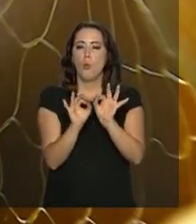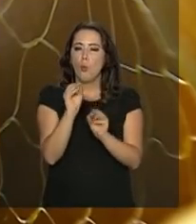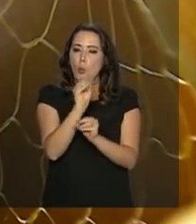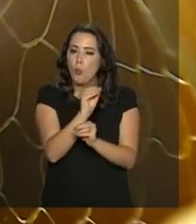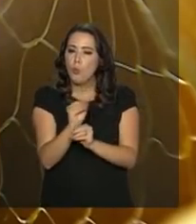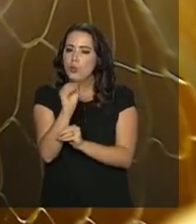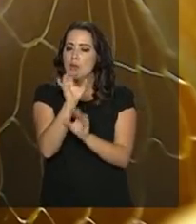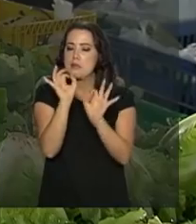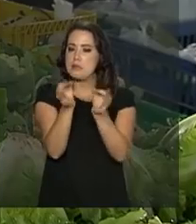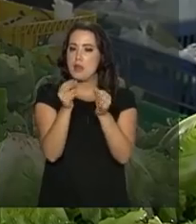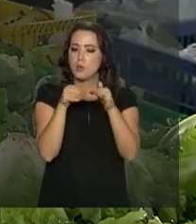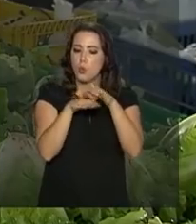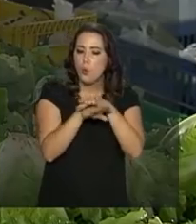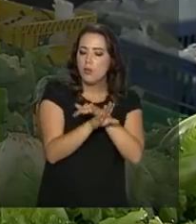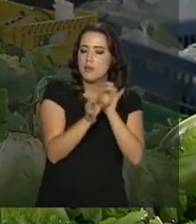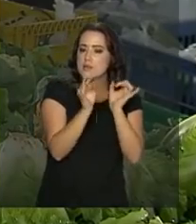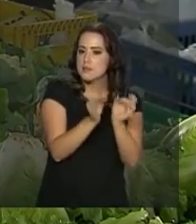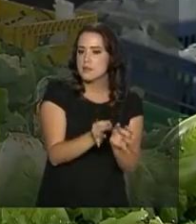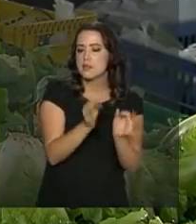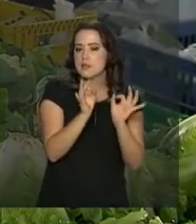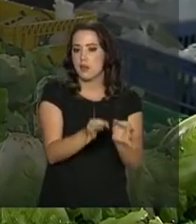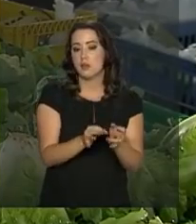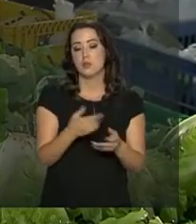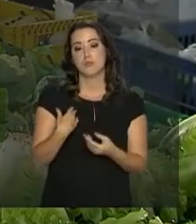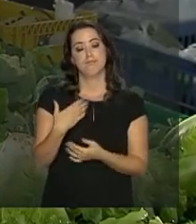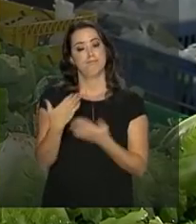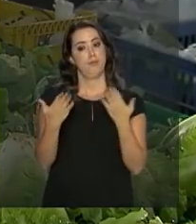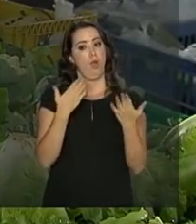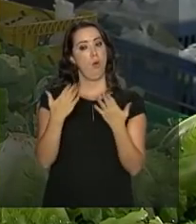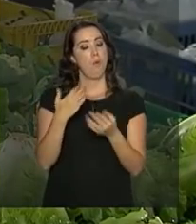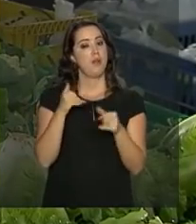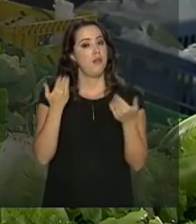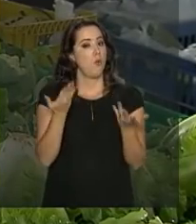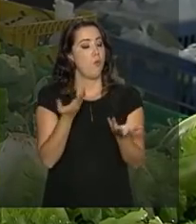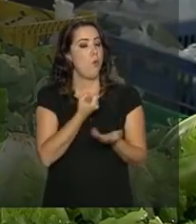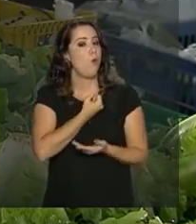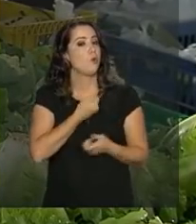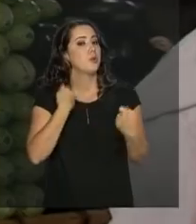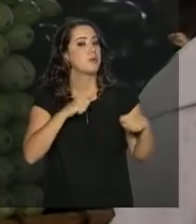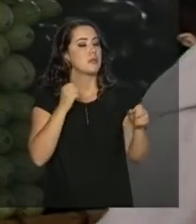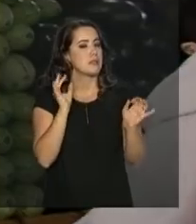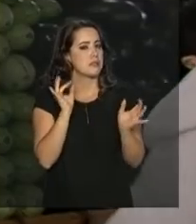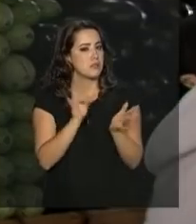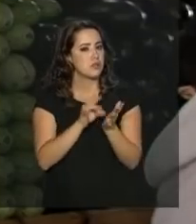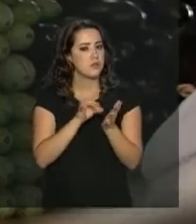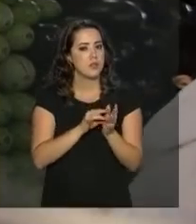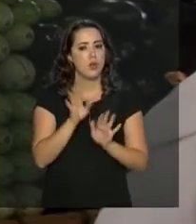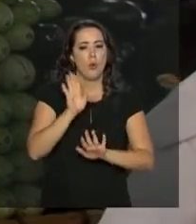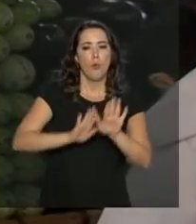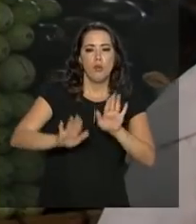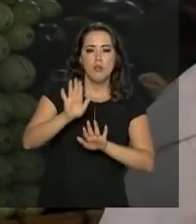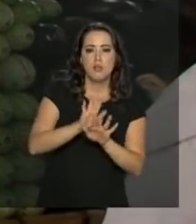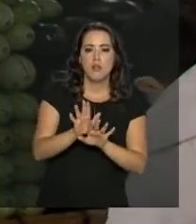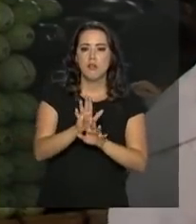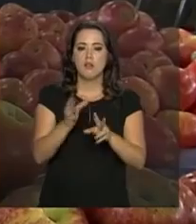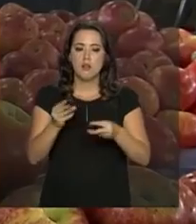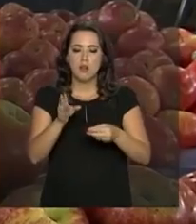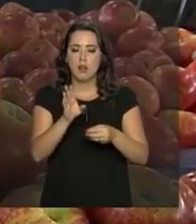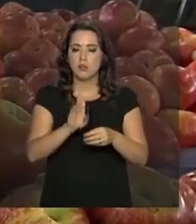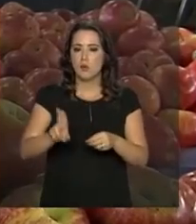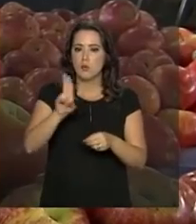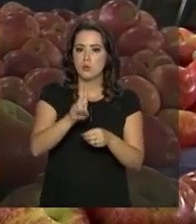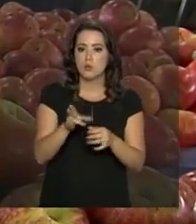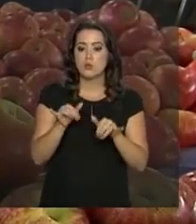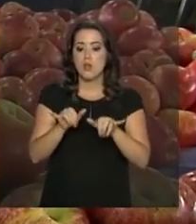corretamente os alimentos, calcular as porções antes de preparar as refeições, cuidado ao manusear os alimentos ainda